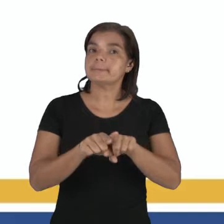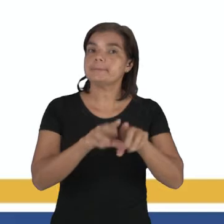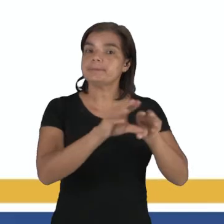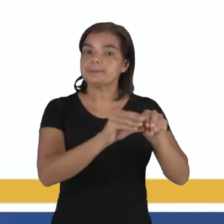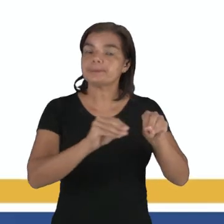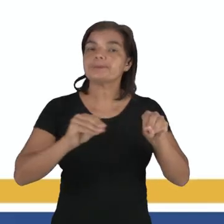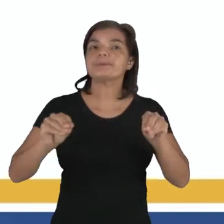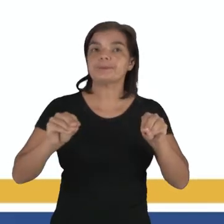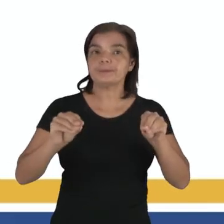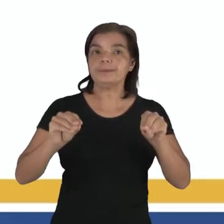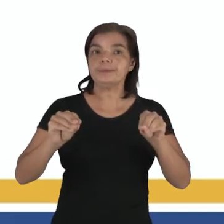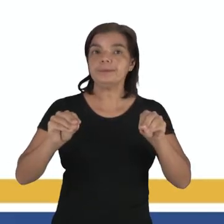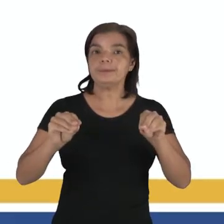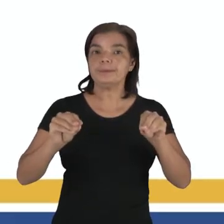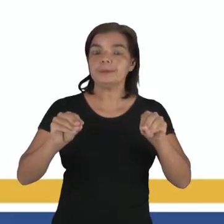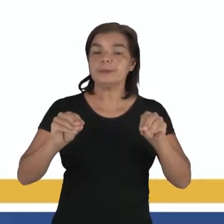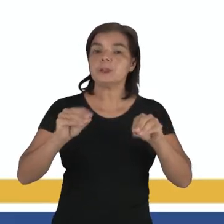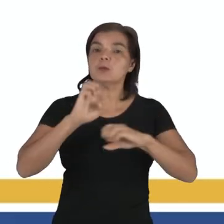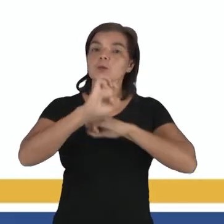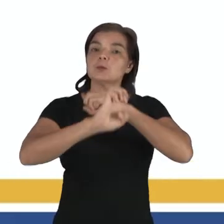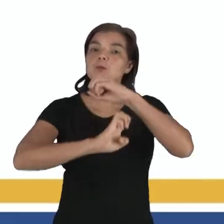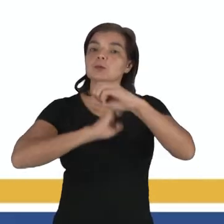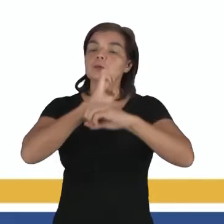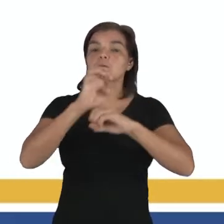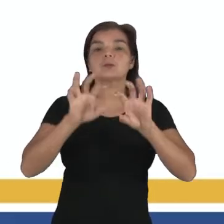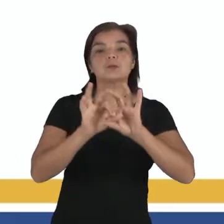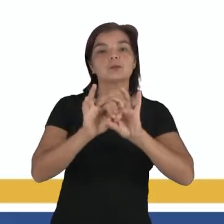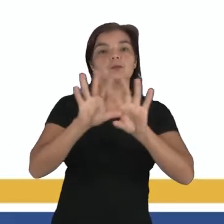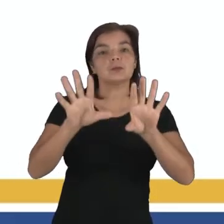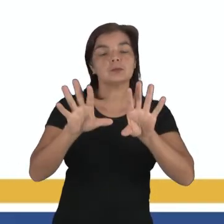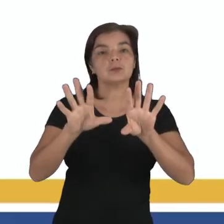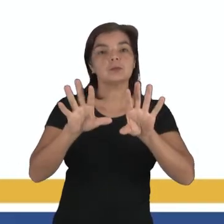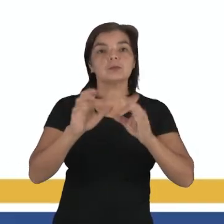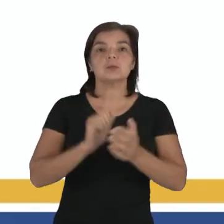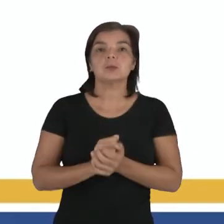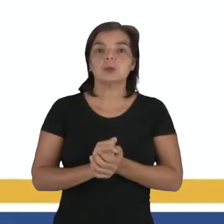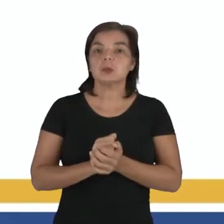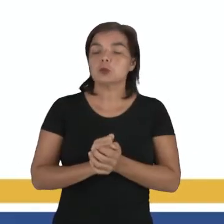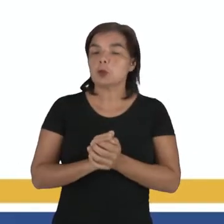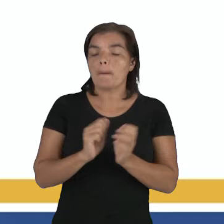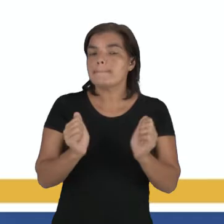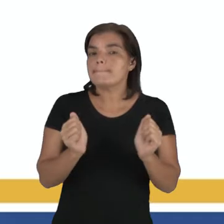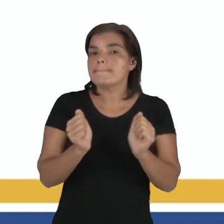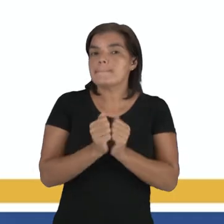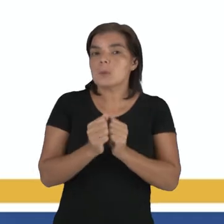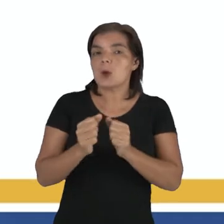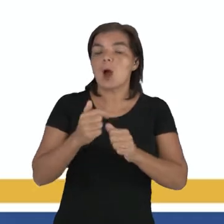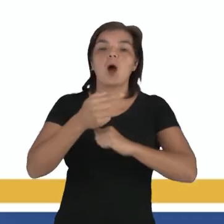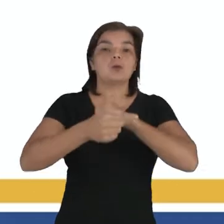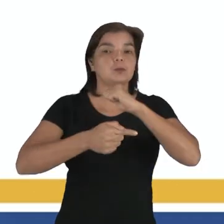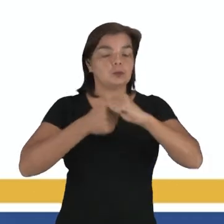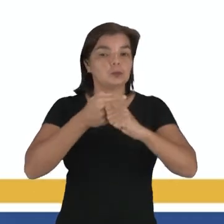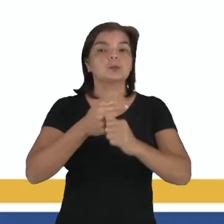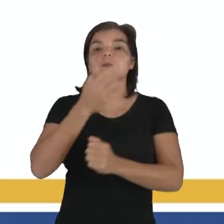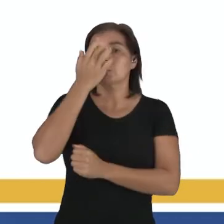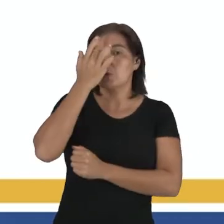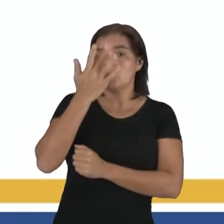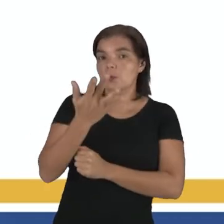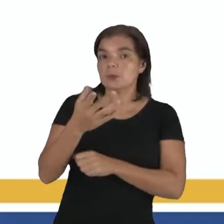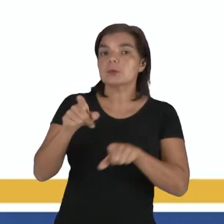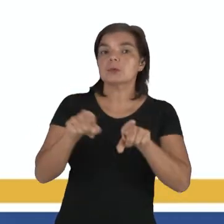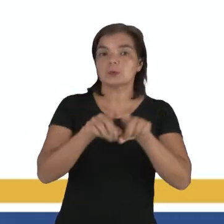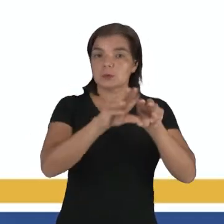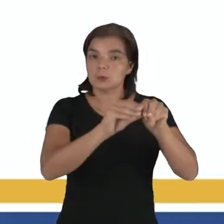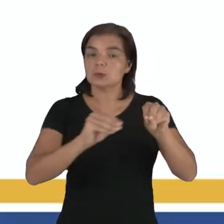ele tem uma coisa chamada de elétrons livres, que é esses elétrons que não estão tão presos ao núcleo atômico, eles têm